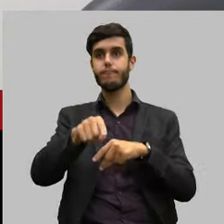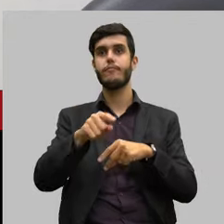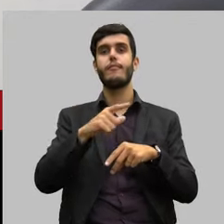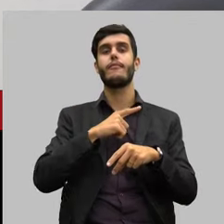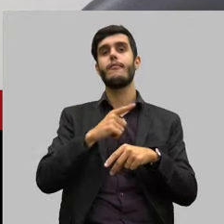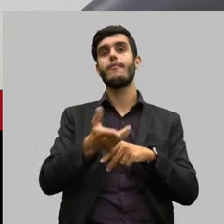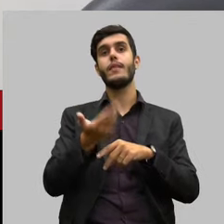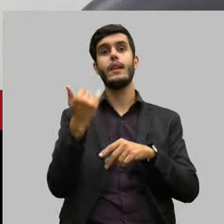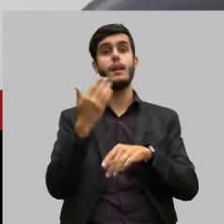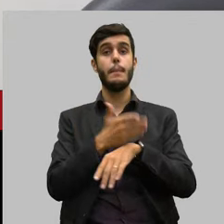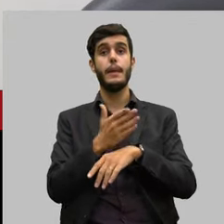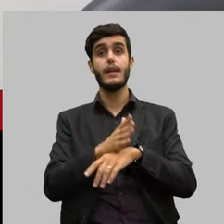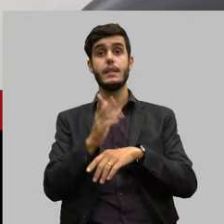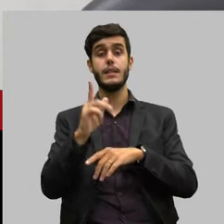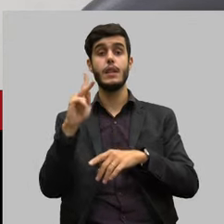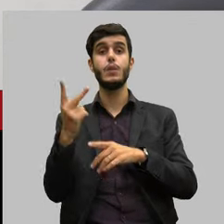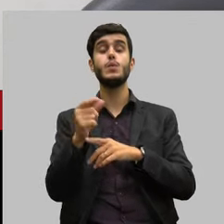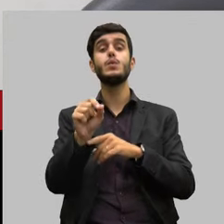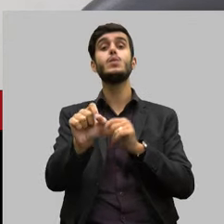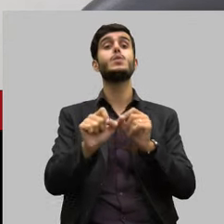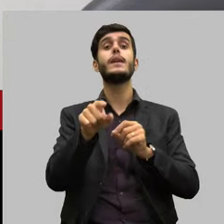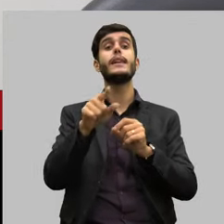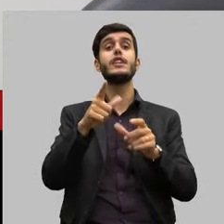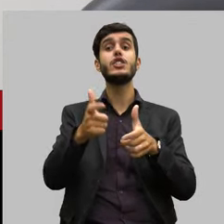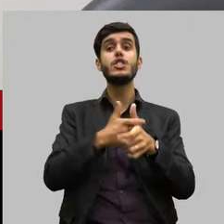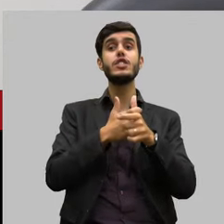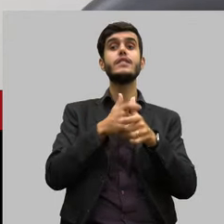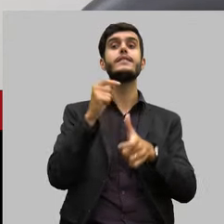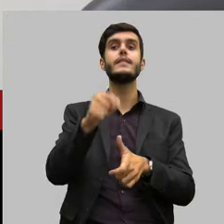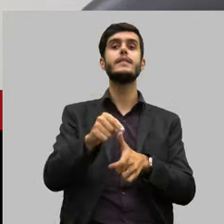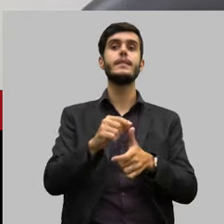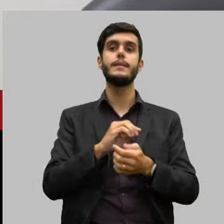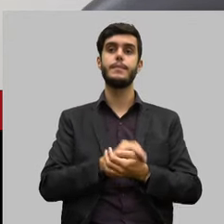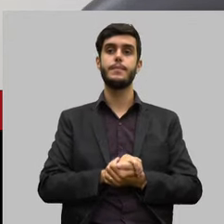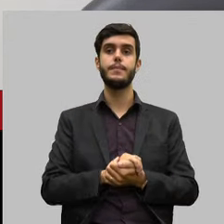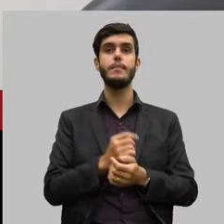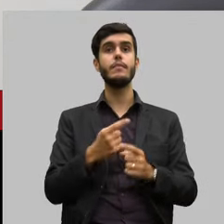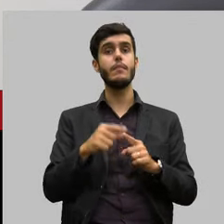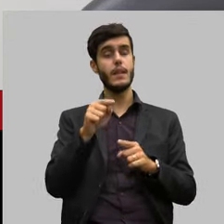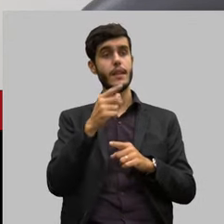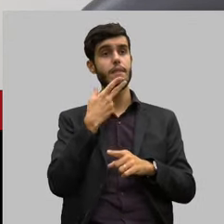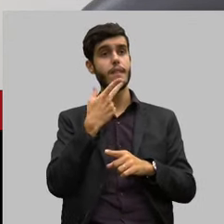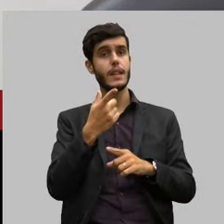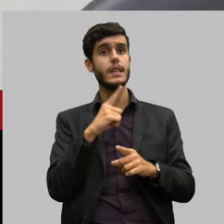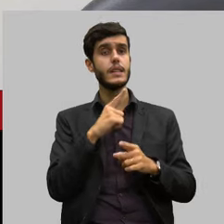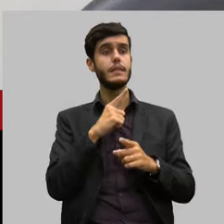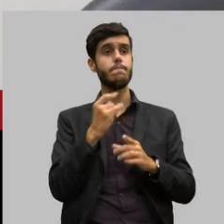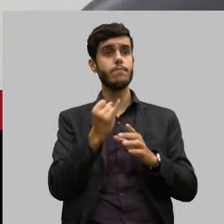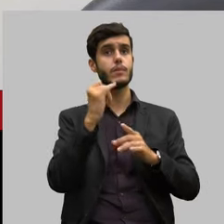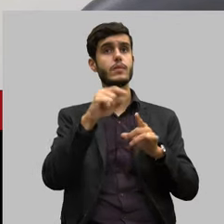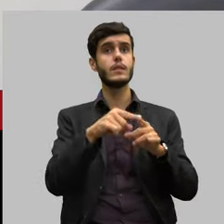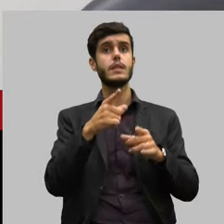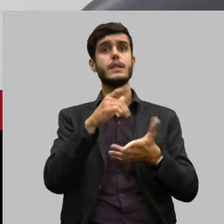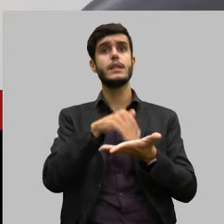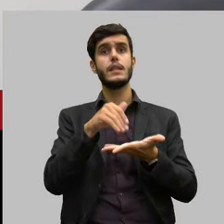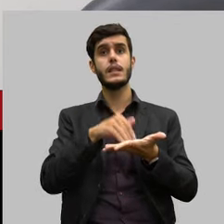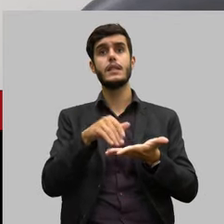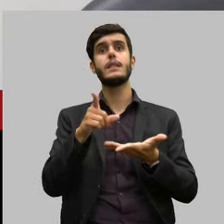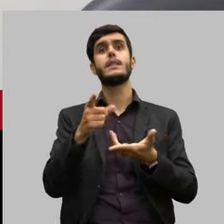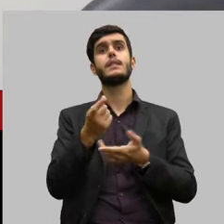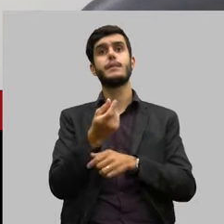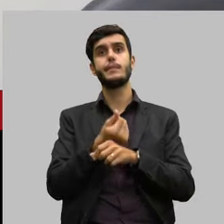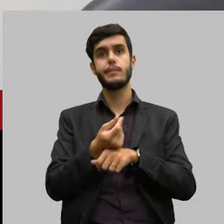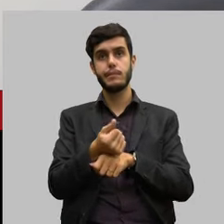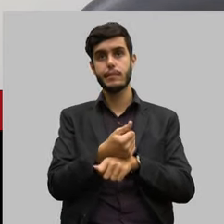aconteceu com a dívida mas a fala dele tem uma manchete secretário de fazenda do governo Zema